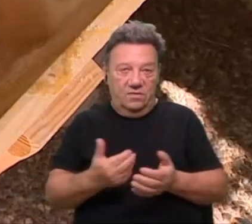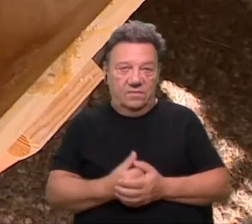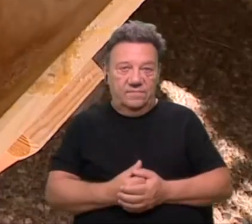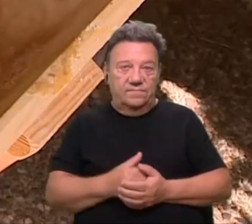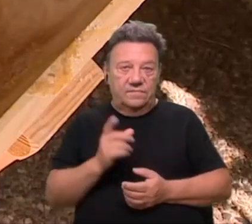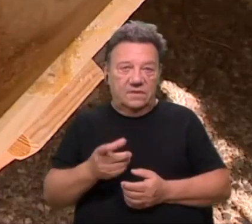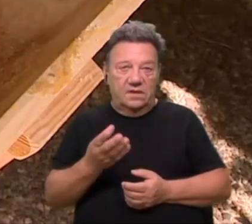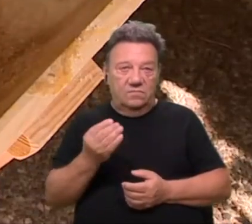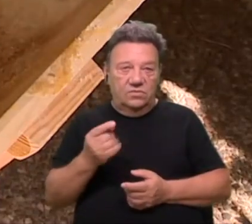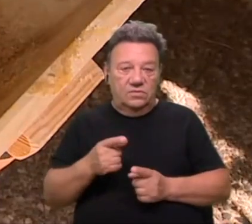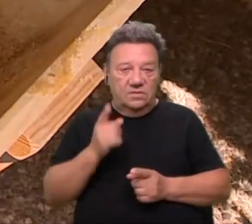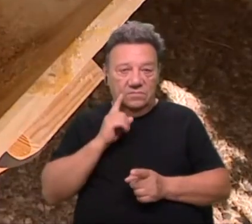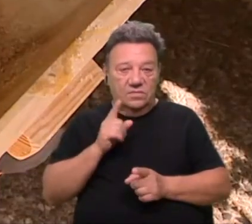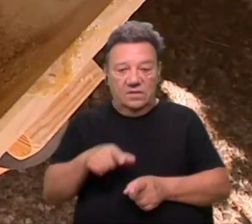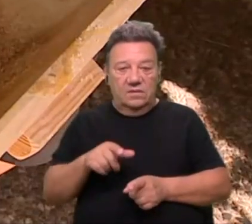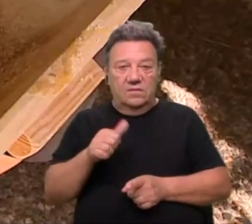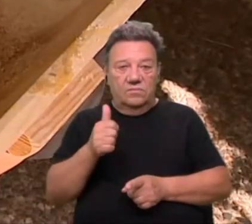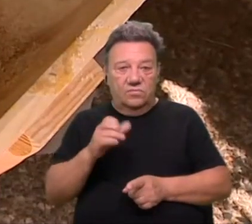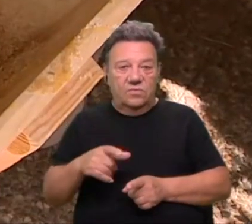isto também é muito essencial